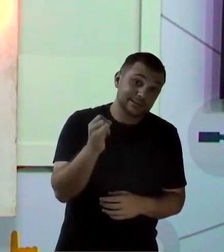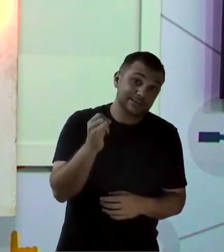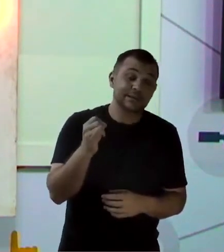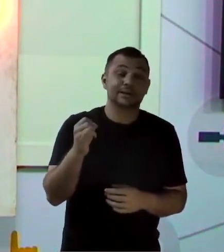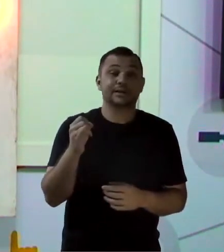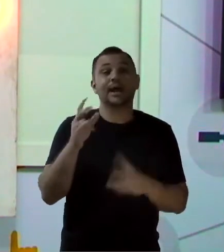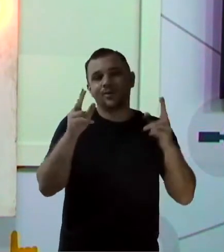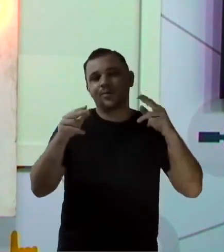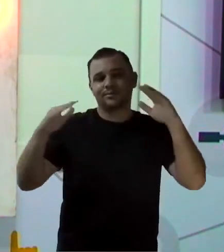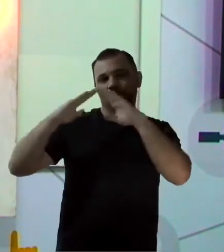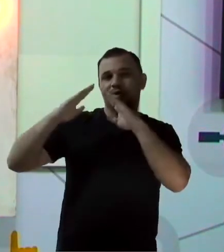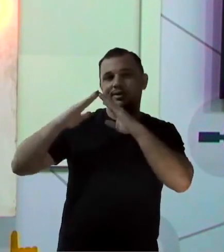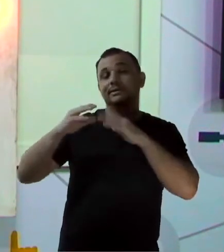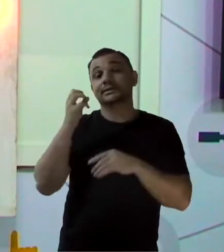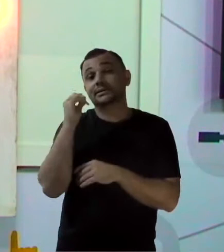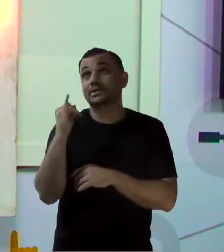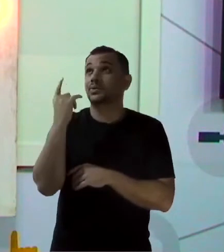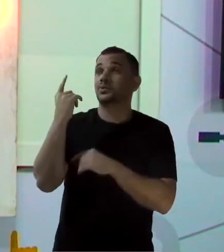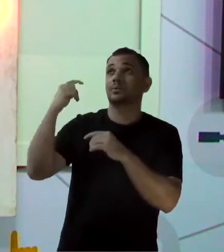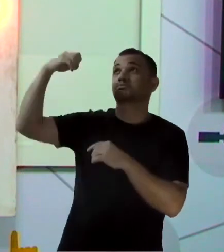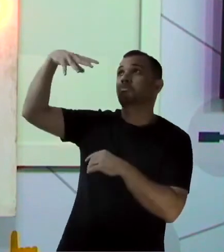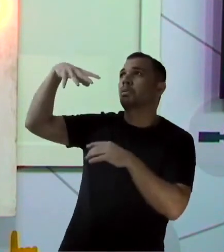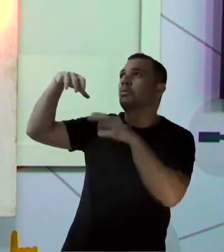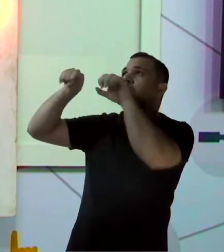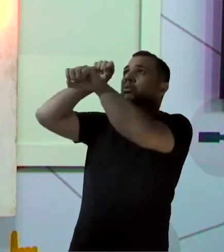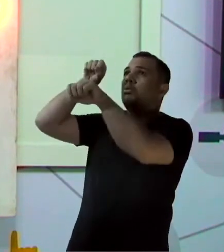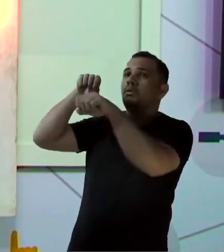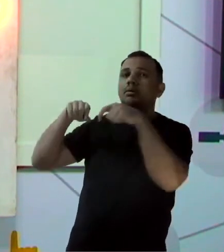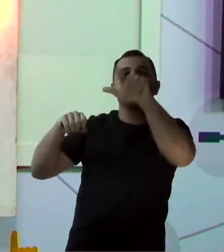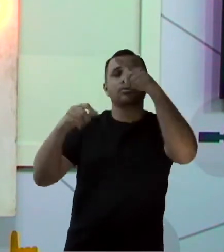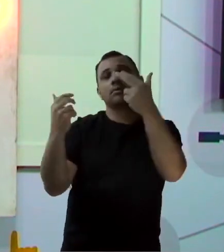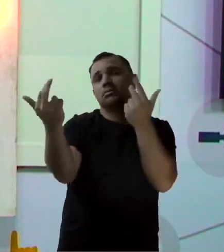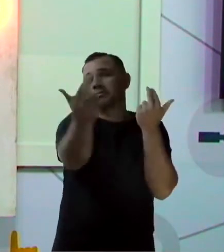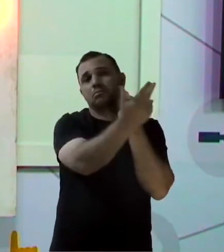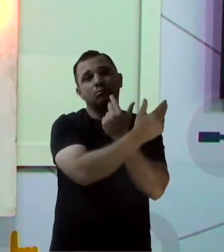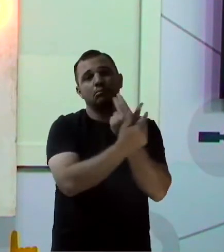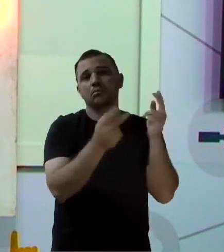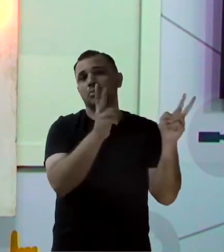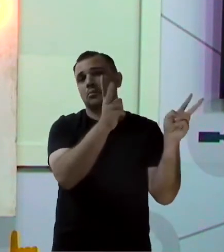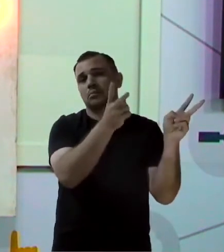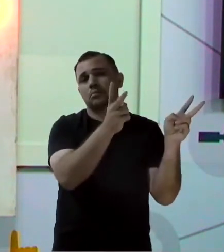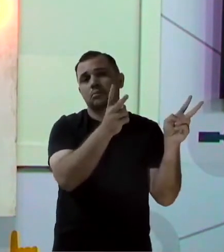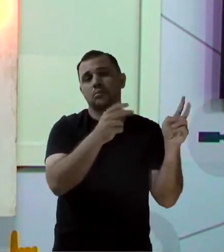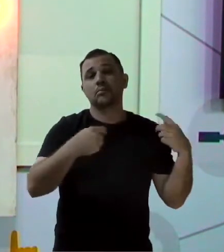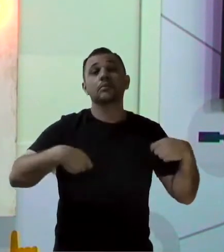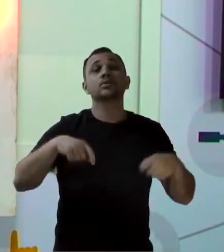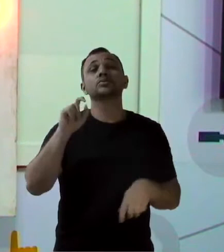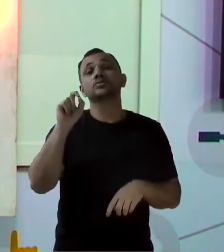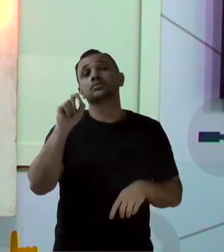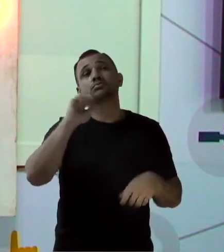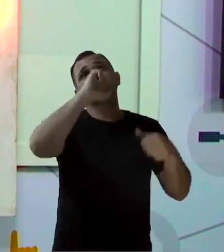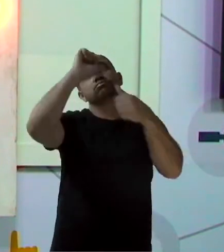outras continuam com o mesmo brilho, não vai ter problema nenhum para a gente resolver. Tá? Você vai lá, substitui. O meu carro, um